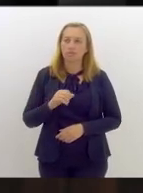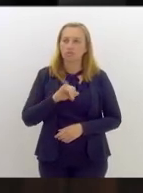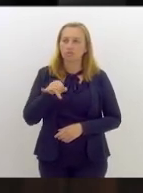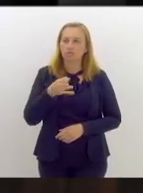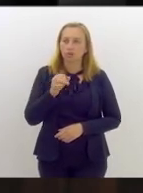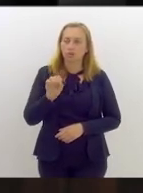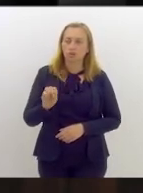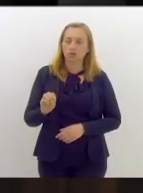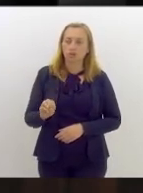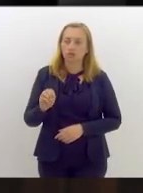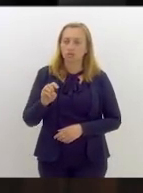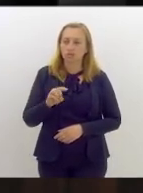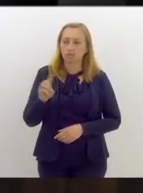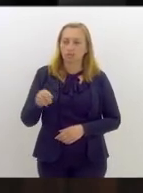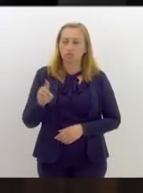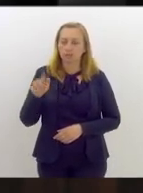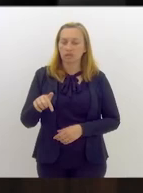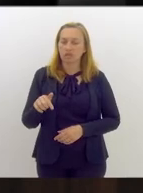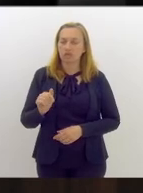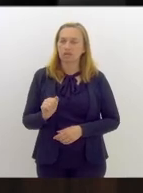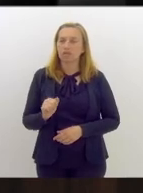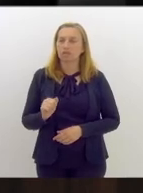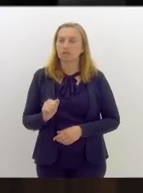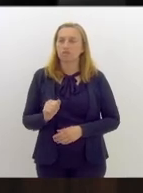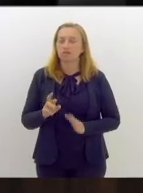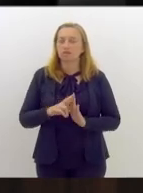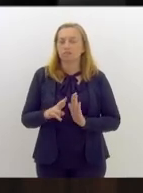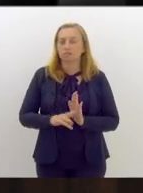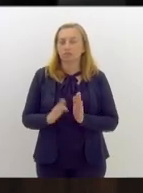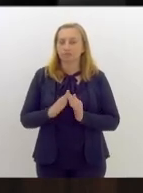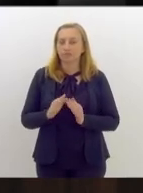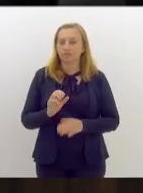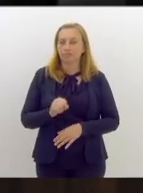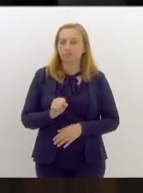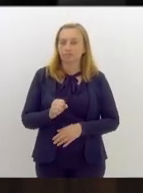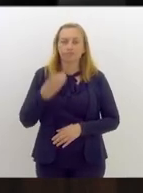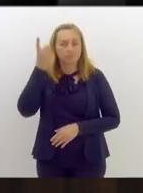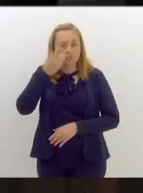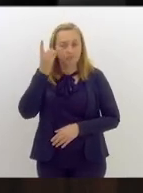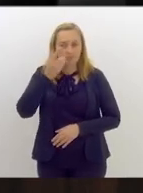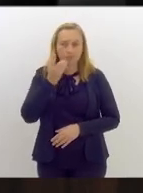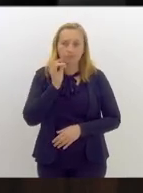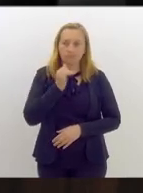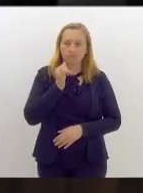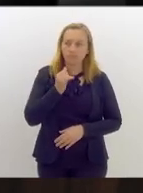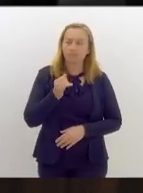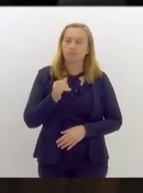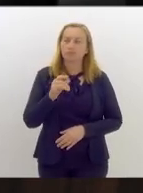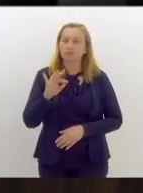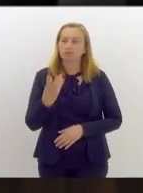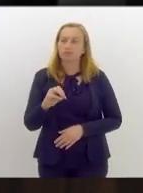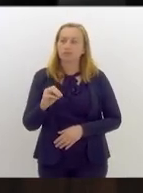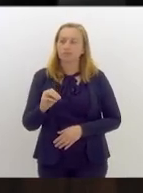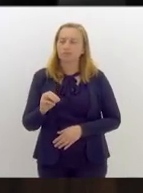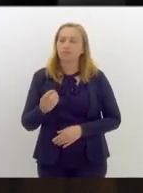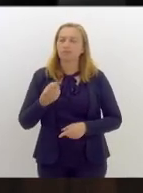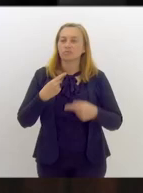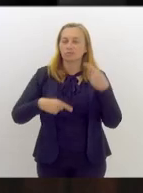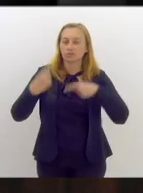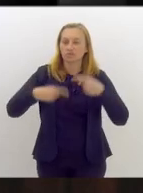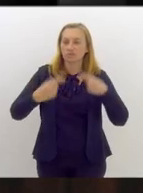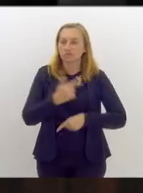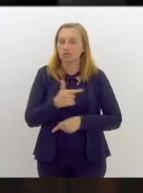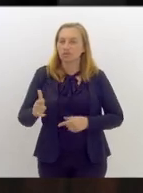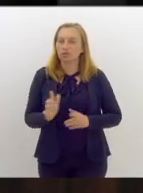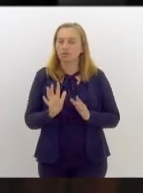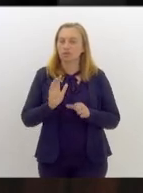Antunes Gonçalves, parecer da Comissão de Normas Internas e Proporções Externas favorável, relator deputado Chico Machado. Em discussão, não havendo que queira discutir, encerra